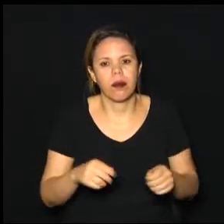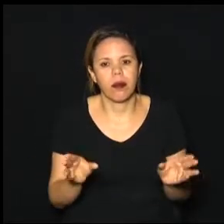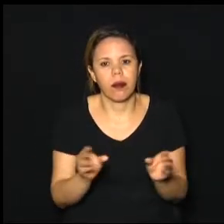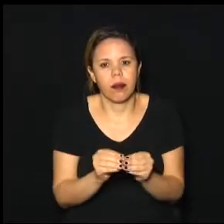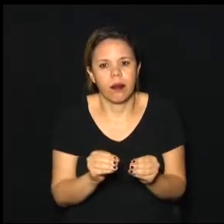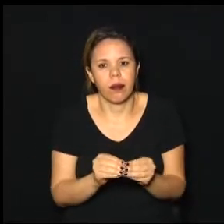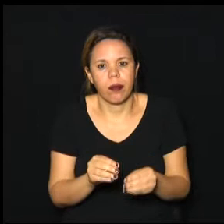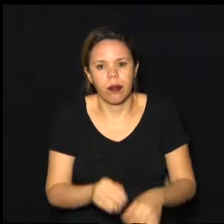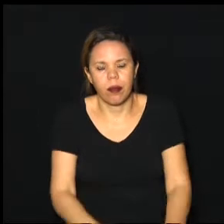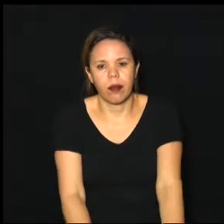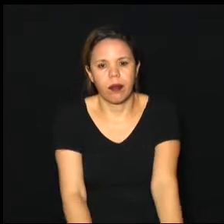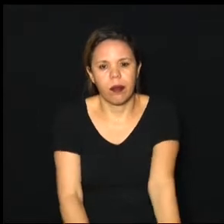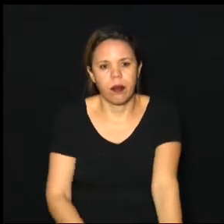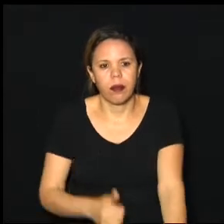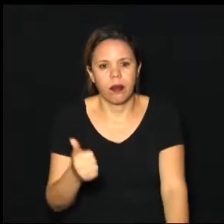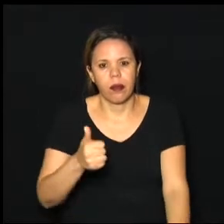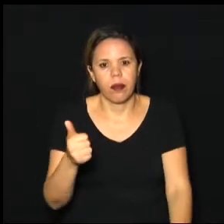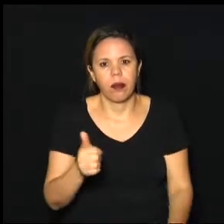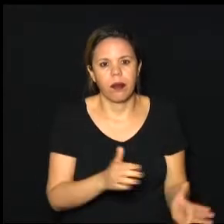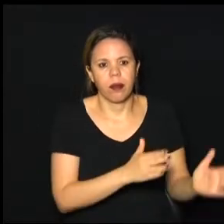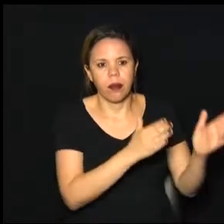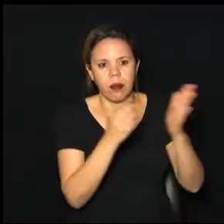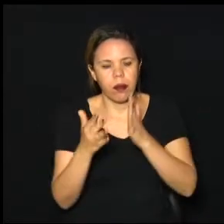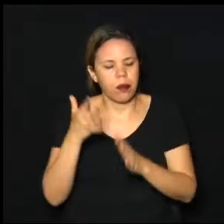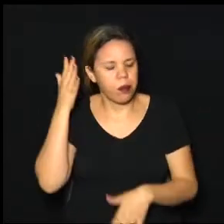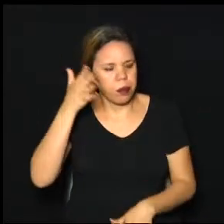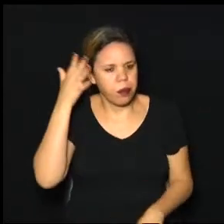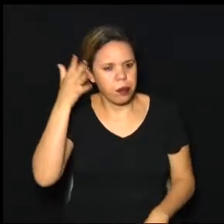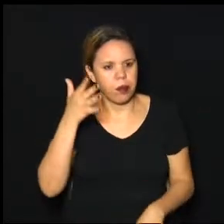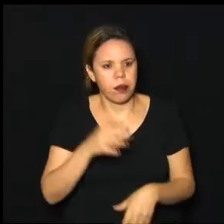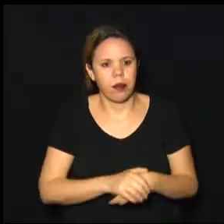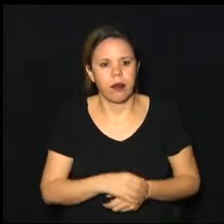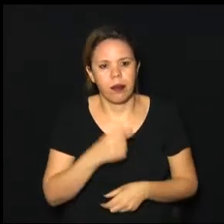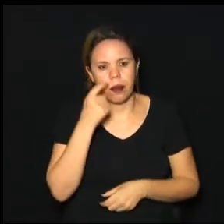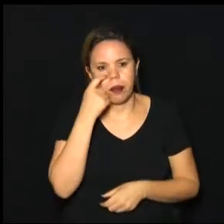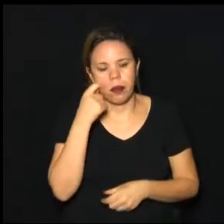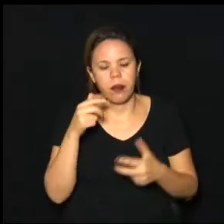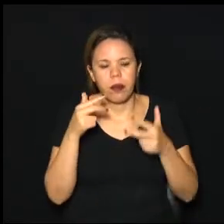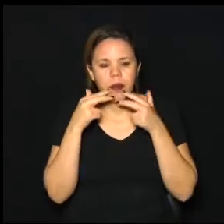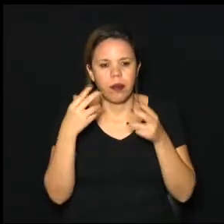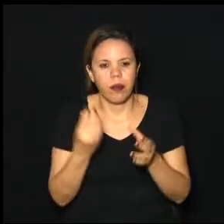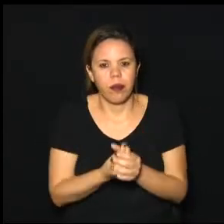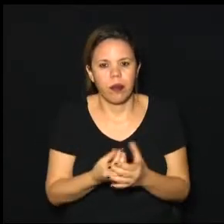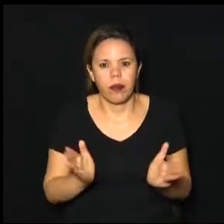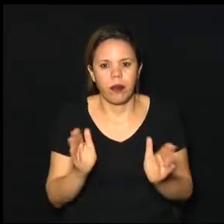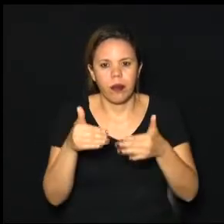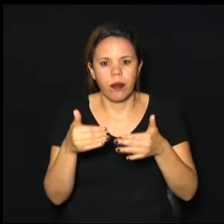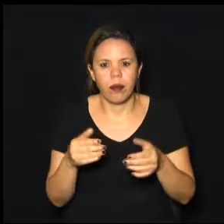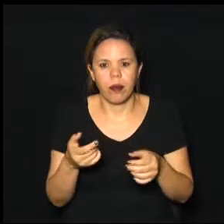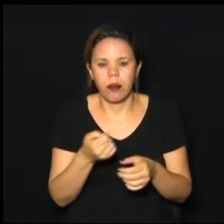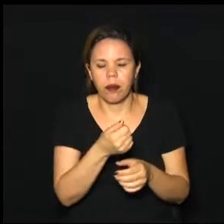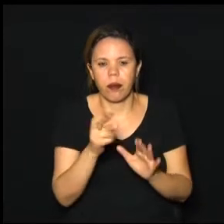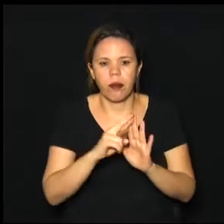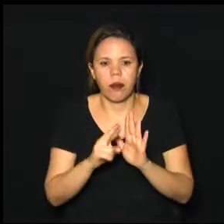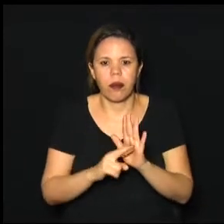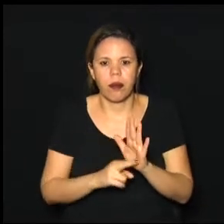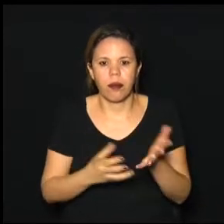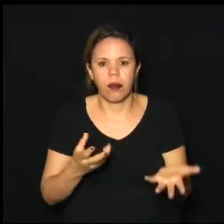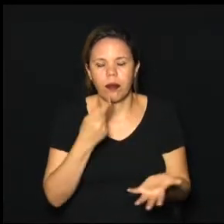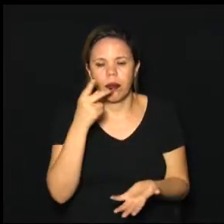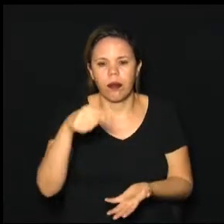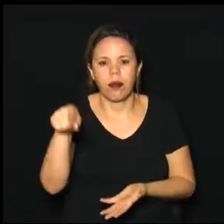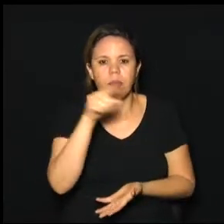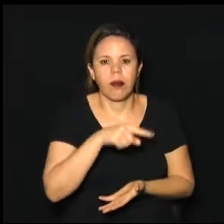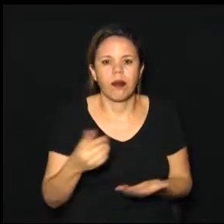fechar a primeira parte da palestra, né, que é a parte das novidades, e focar um pouquinho nas regras. E eu quero dizer para